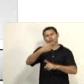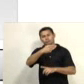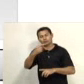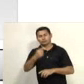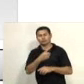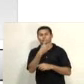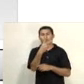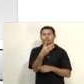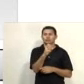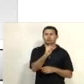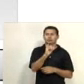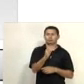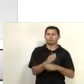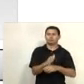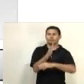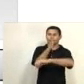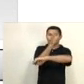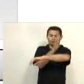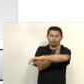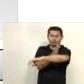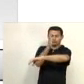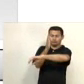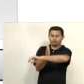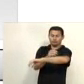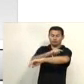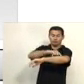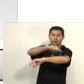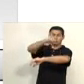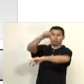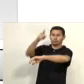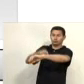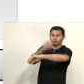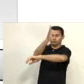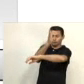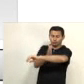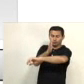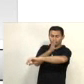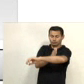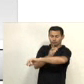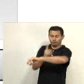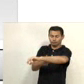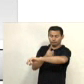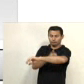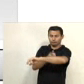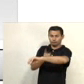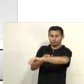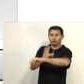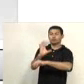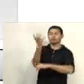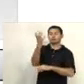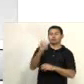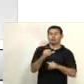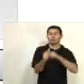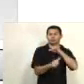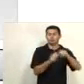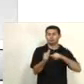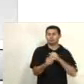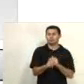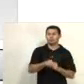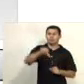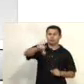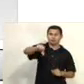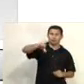2 sigma, que é essa região que eu estou demarcando aqui para vocês, pessoal. A probabilidade desse evento acontecer é